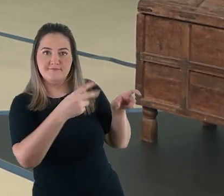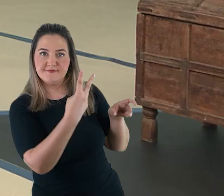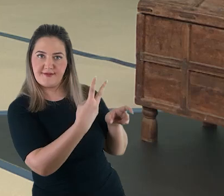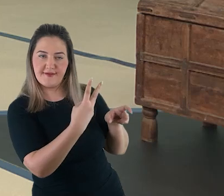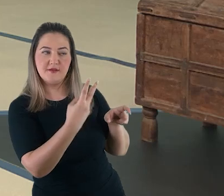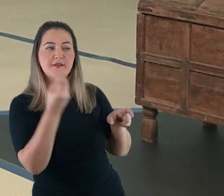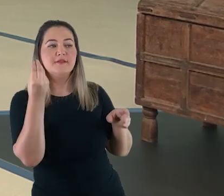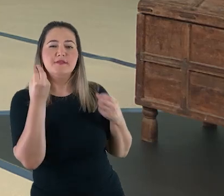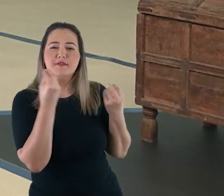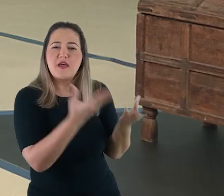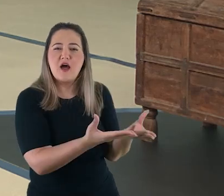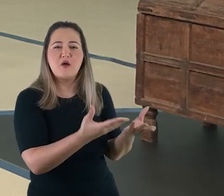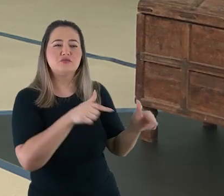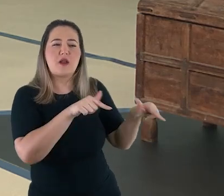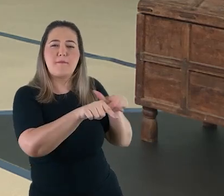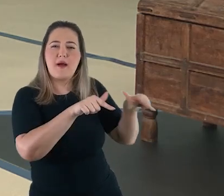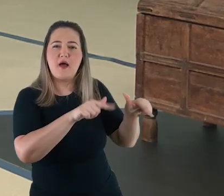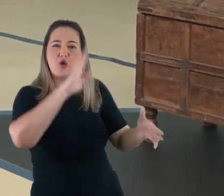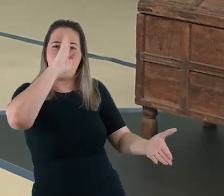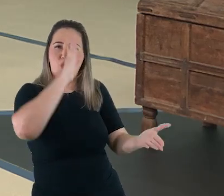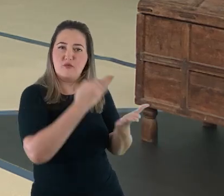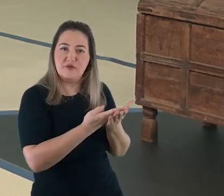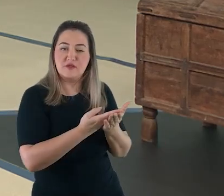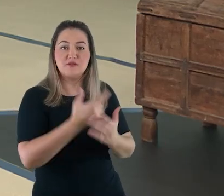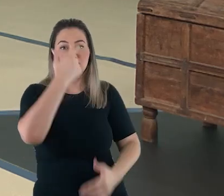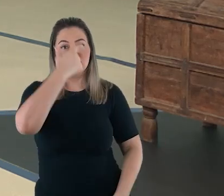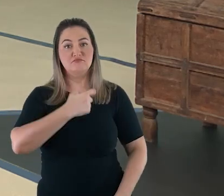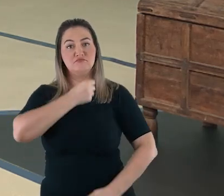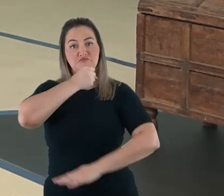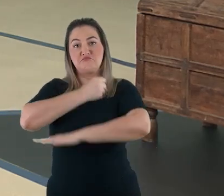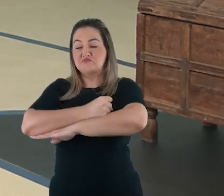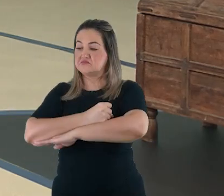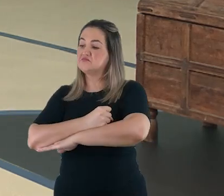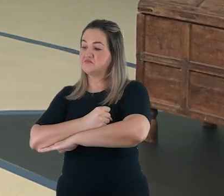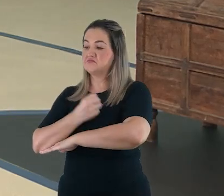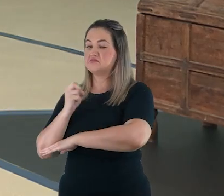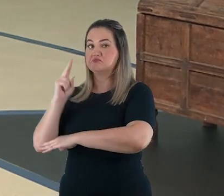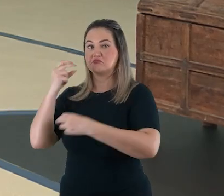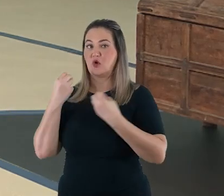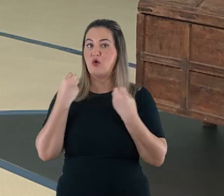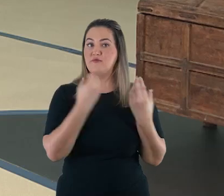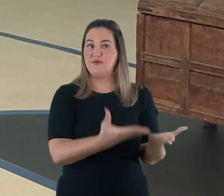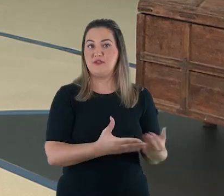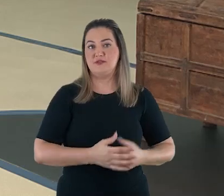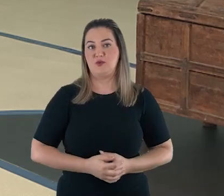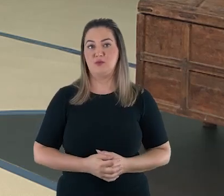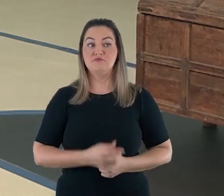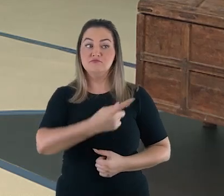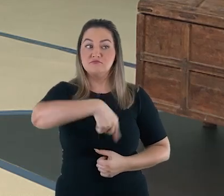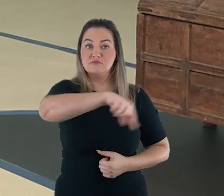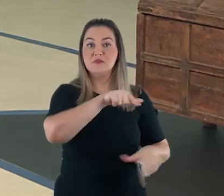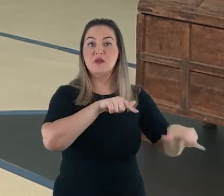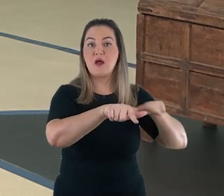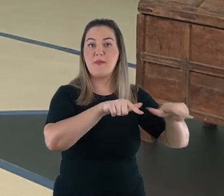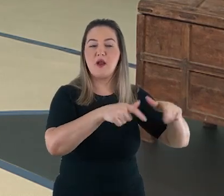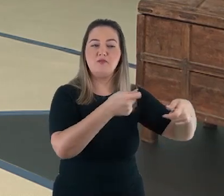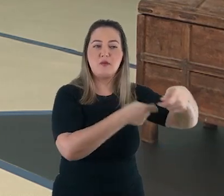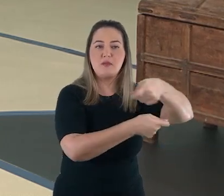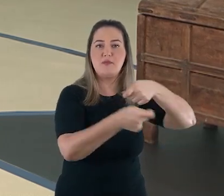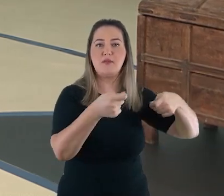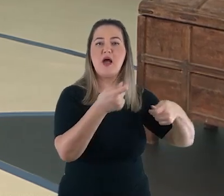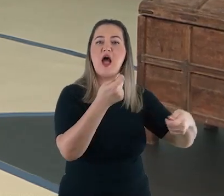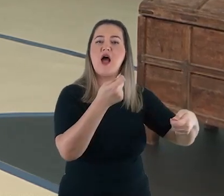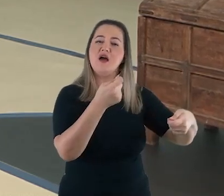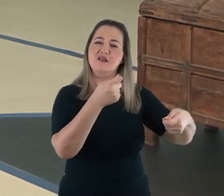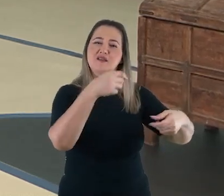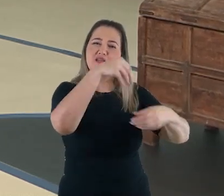cargo de confiança, o que foi prontamente atendido. Eles, portanto, os amigos de Daniel, eram administradores ou oficiais da